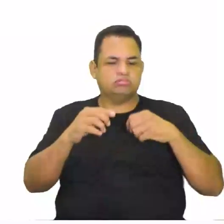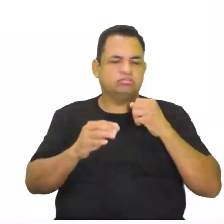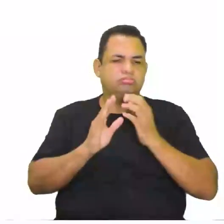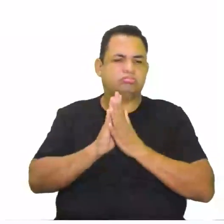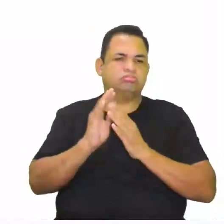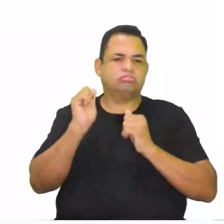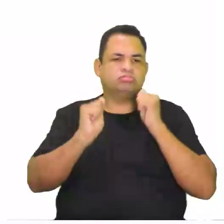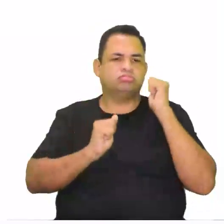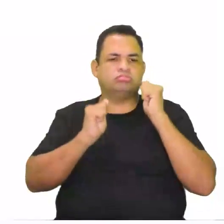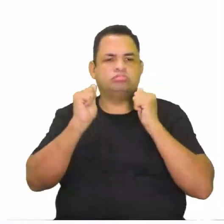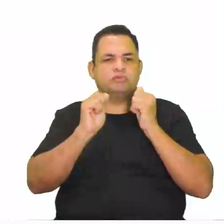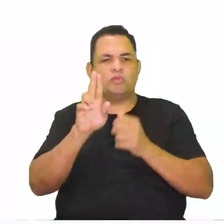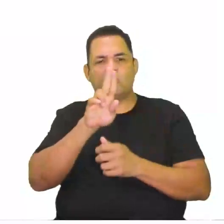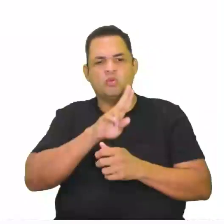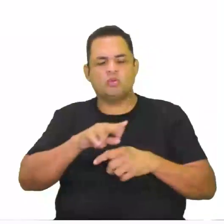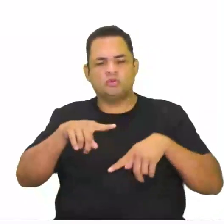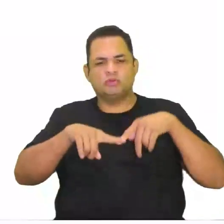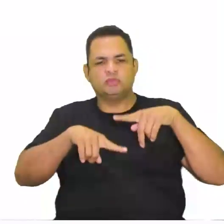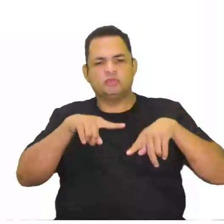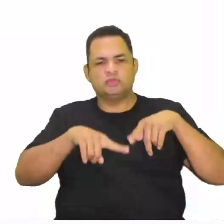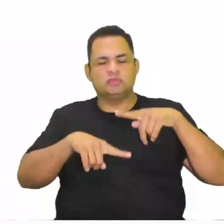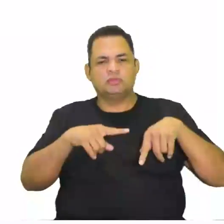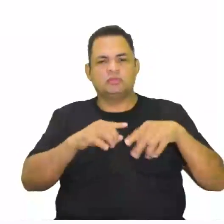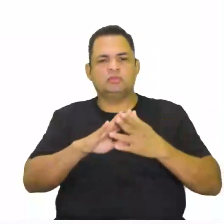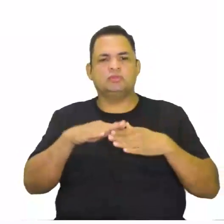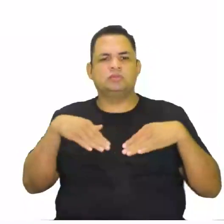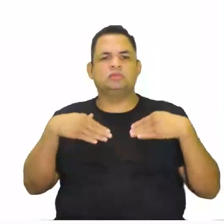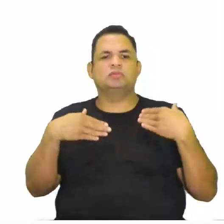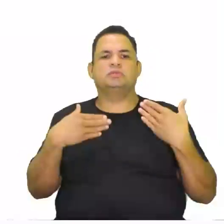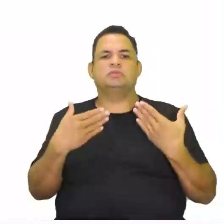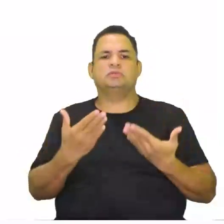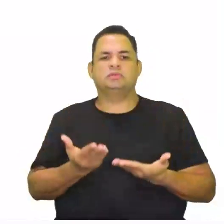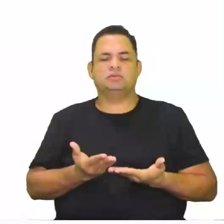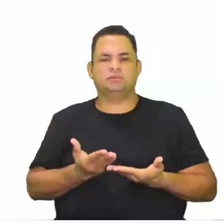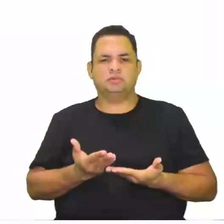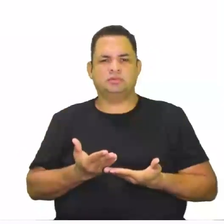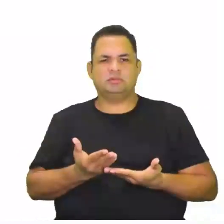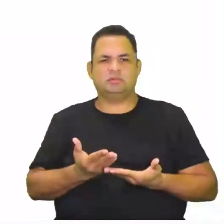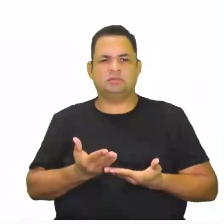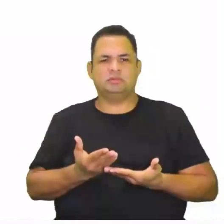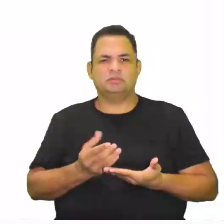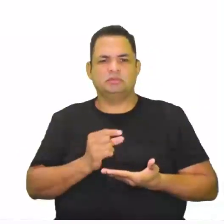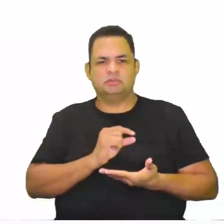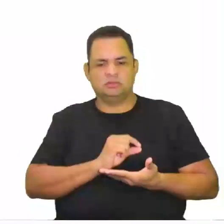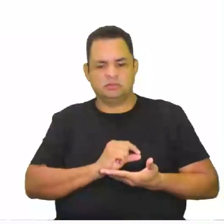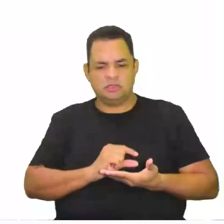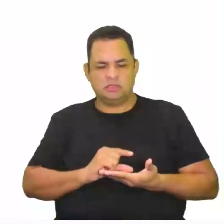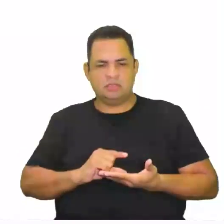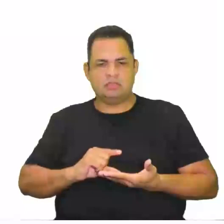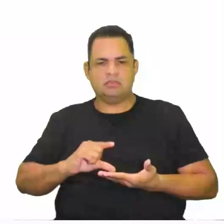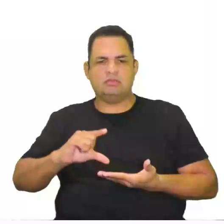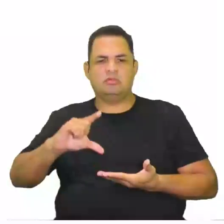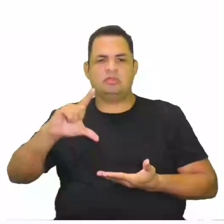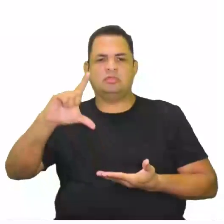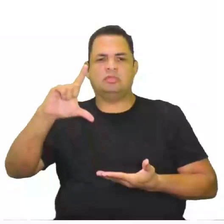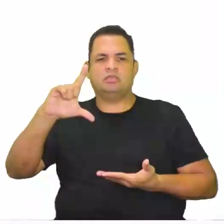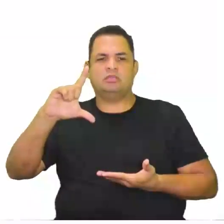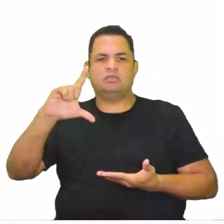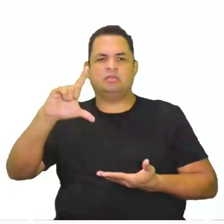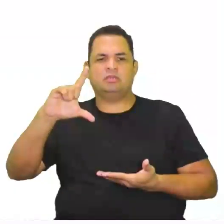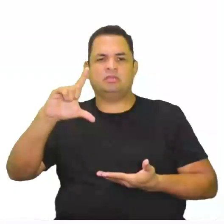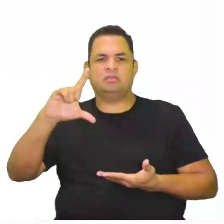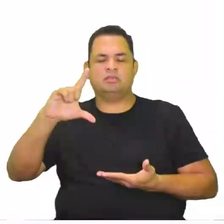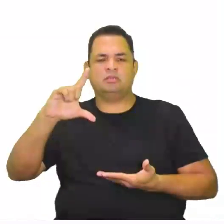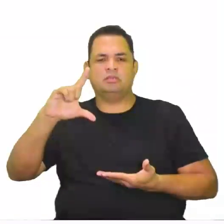o uso desses recursos. Quando a gente vai aumentando a demanda, o que vai acontecendo com a